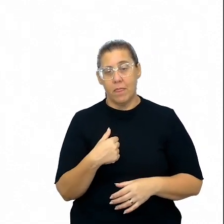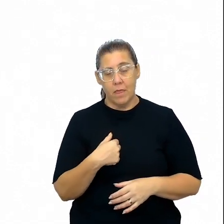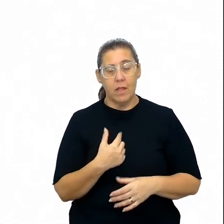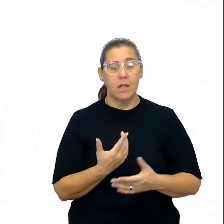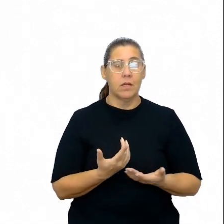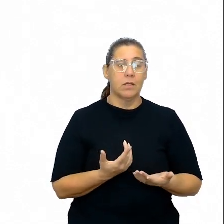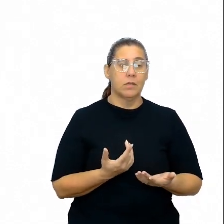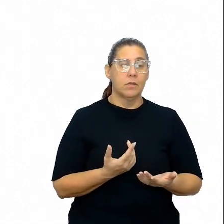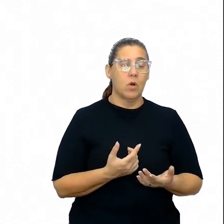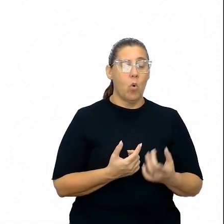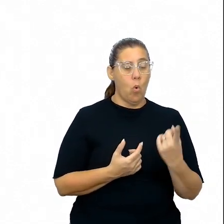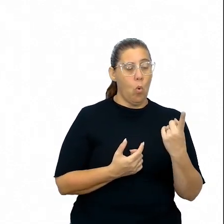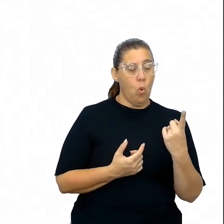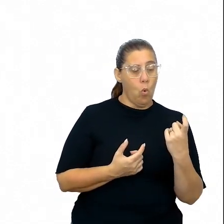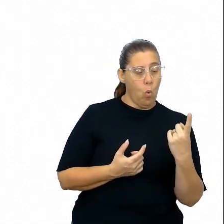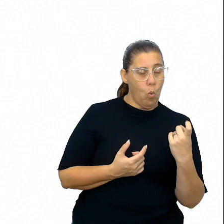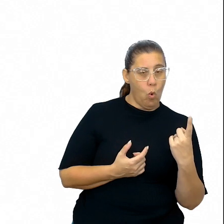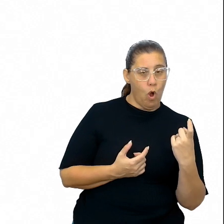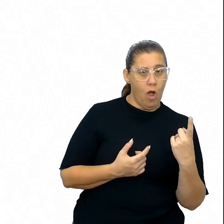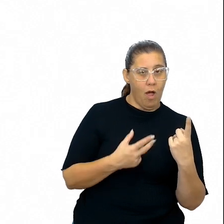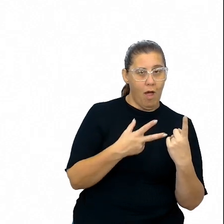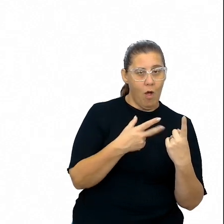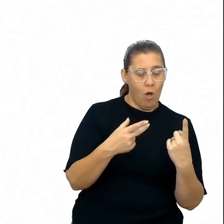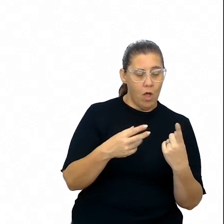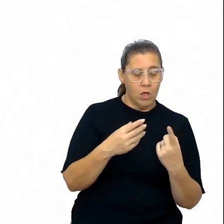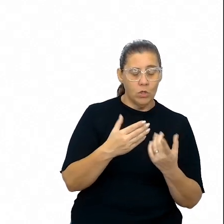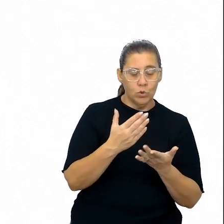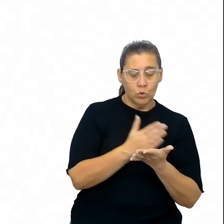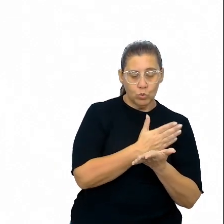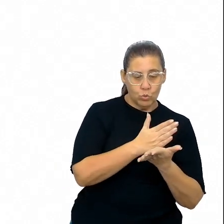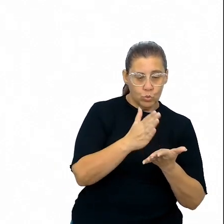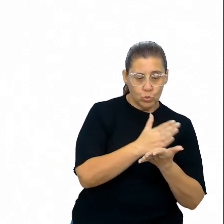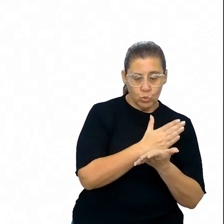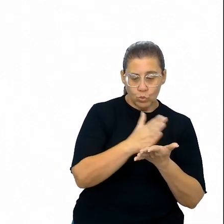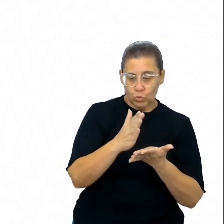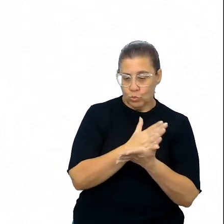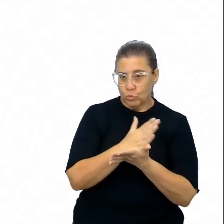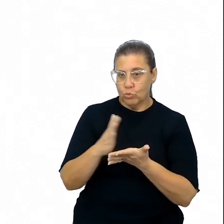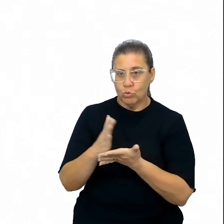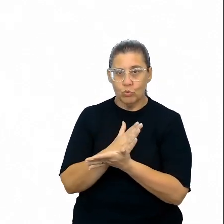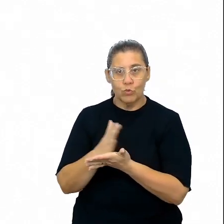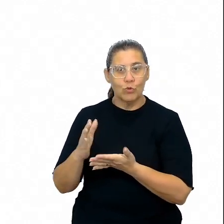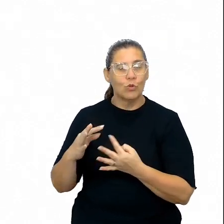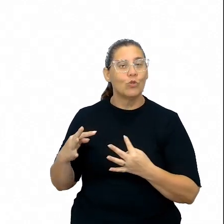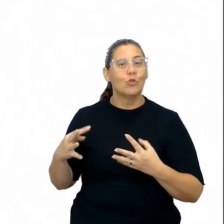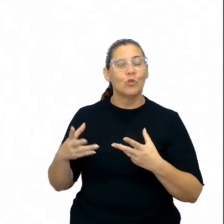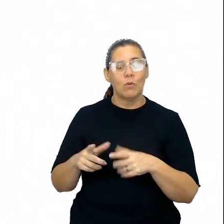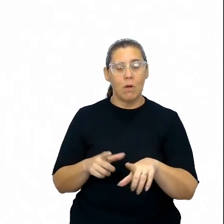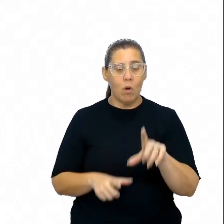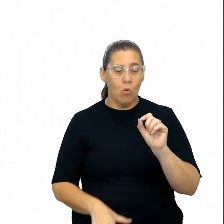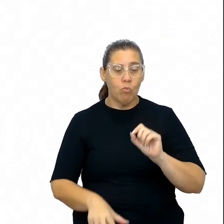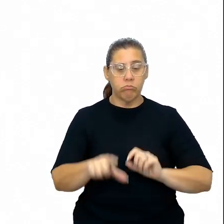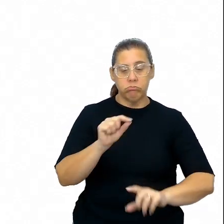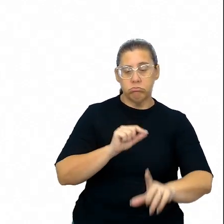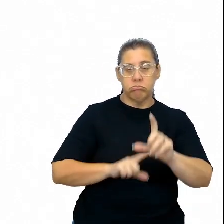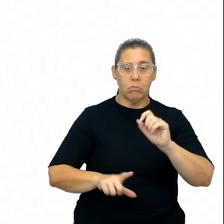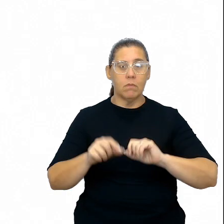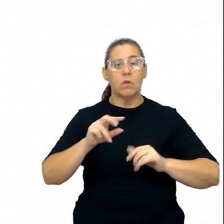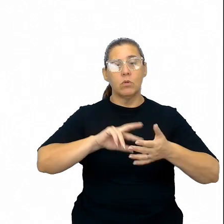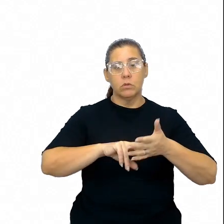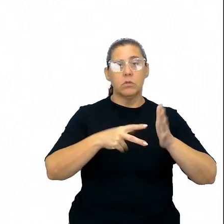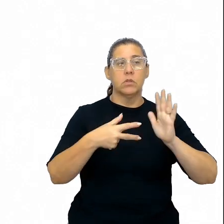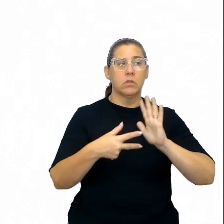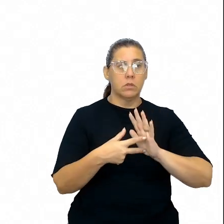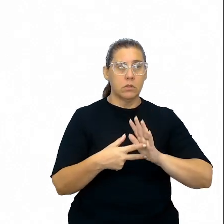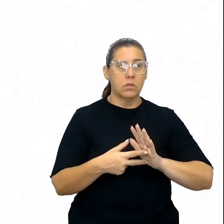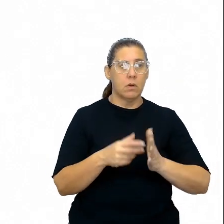uma única coisa, divido em várias partes, desse todo eu pego algumas partes, esse é o significado para